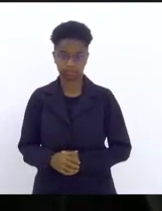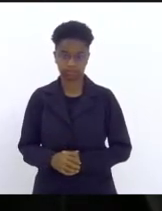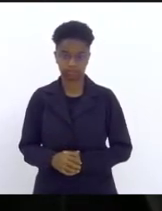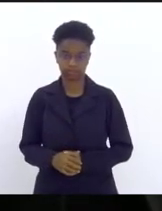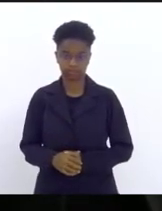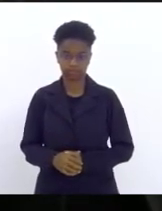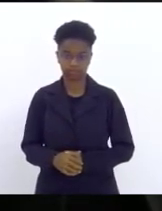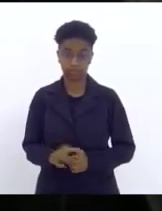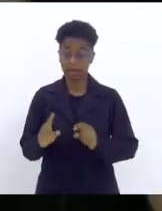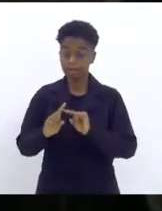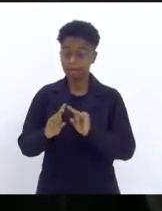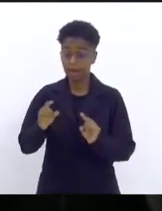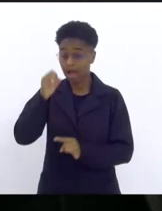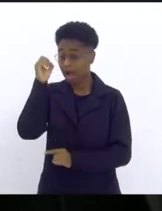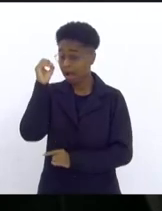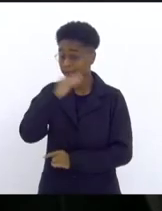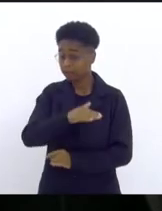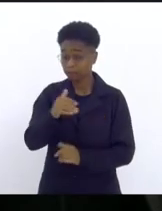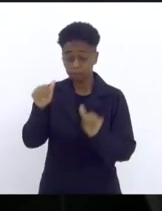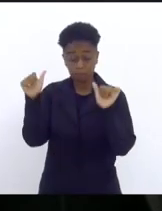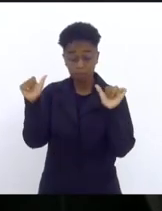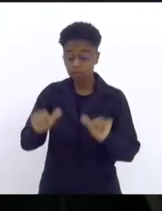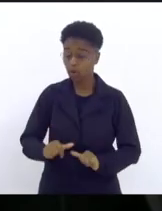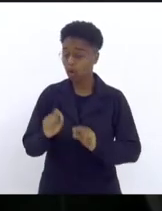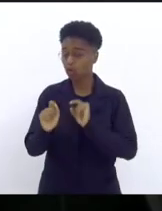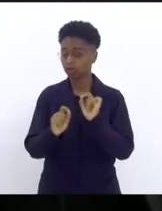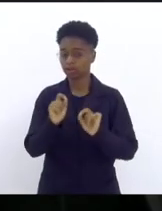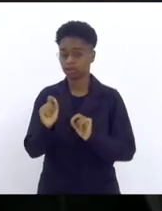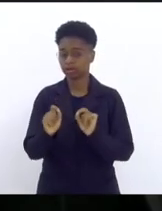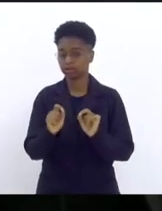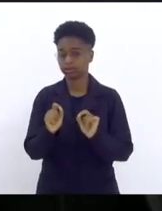mas absurdo maior ainda